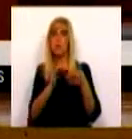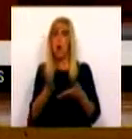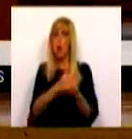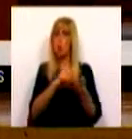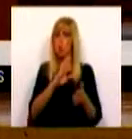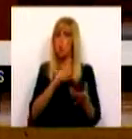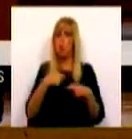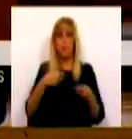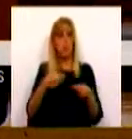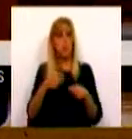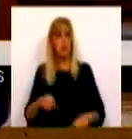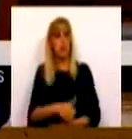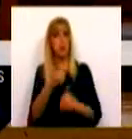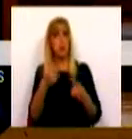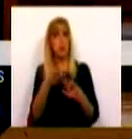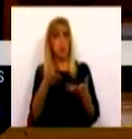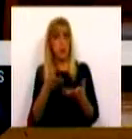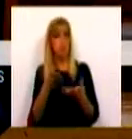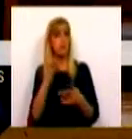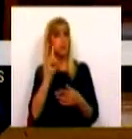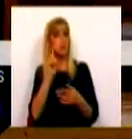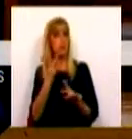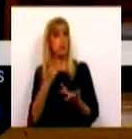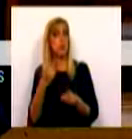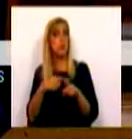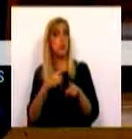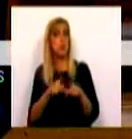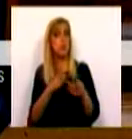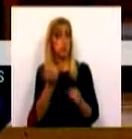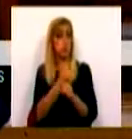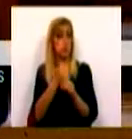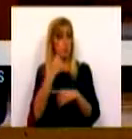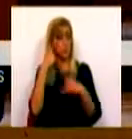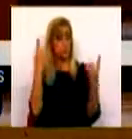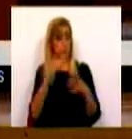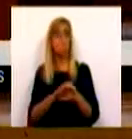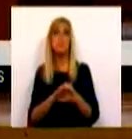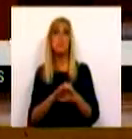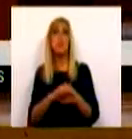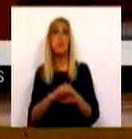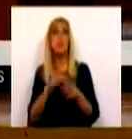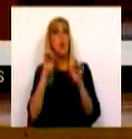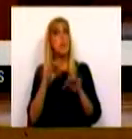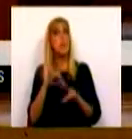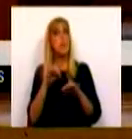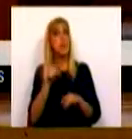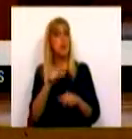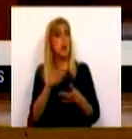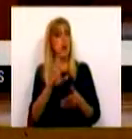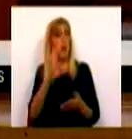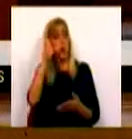ao investimento e à melhoria da qualidade da prestação dos serviços públicos e para prevenir